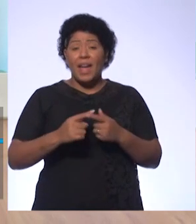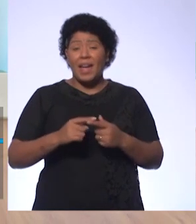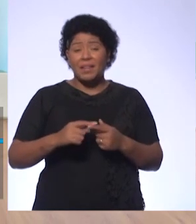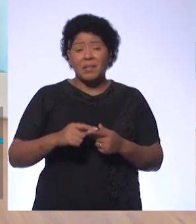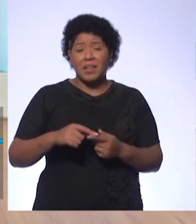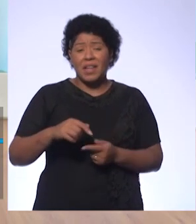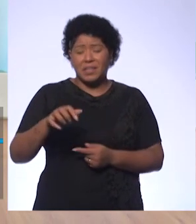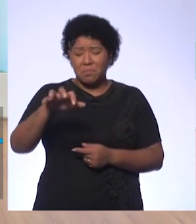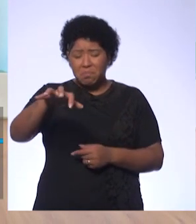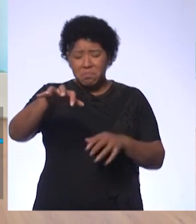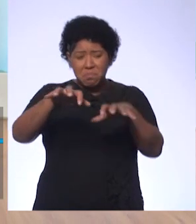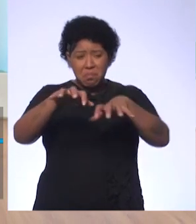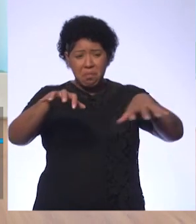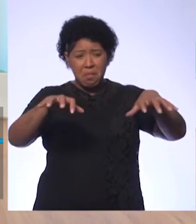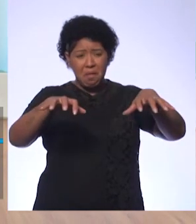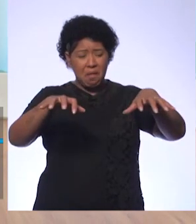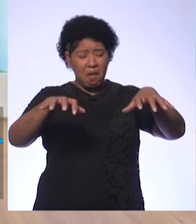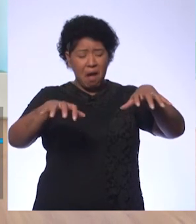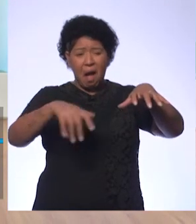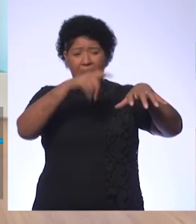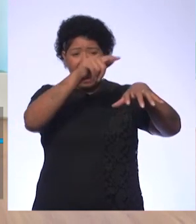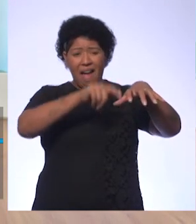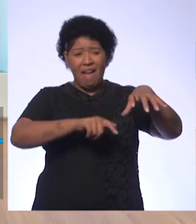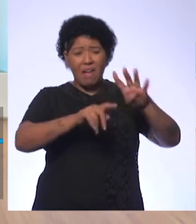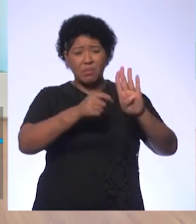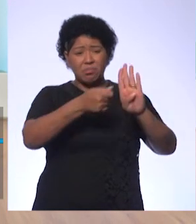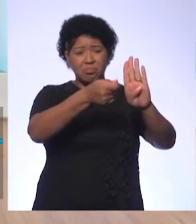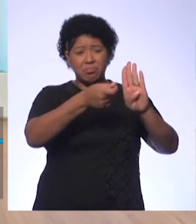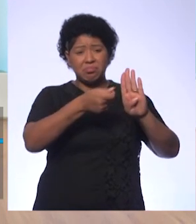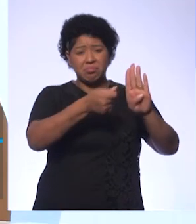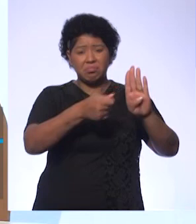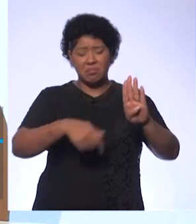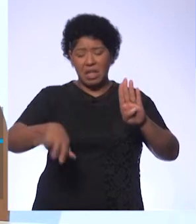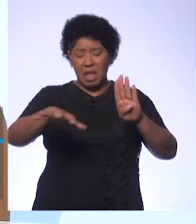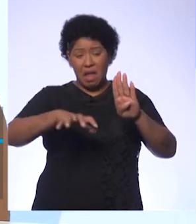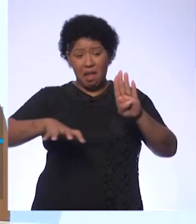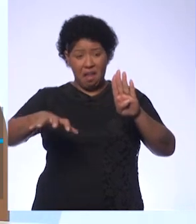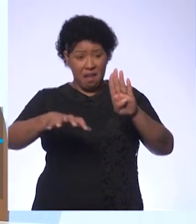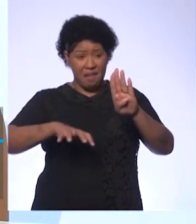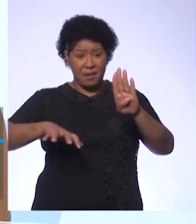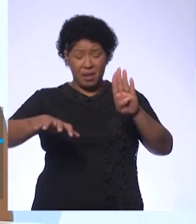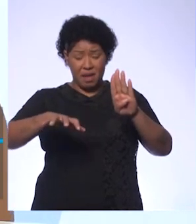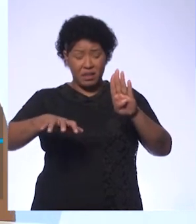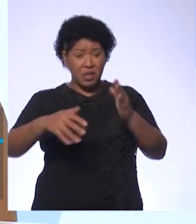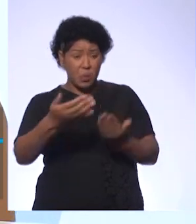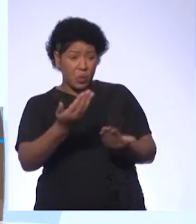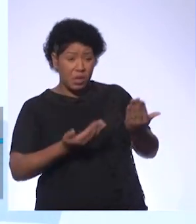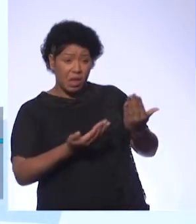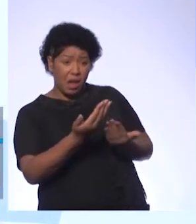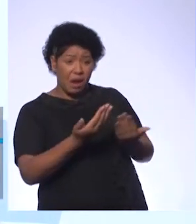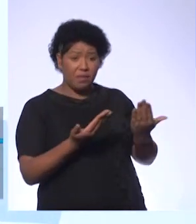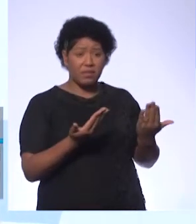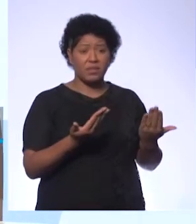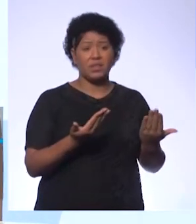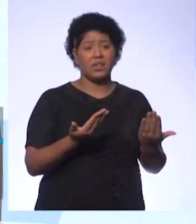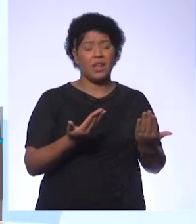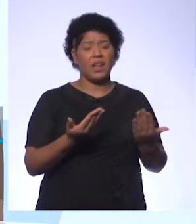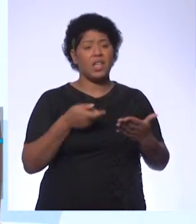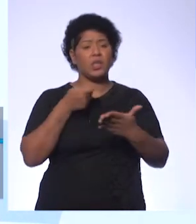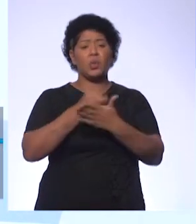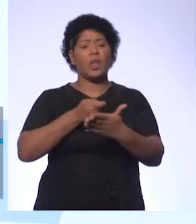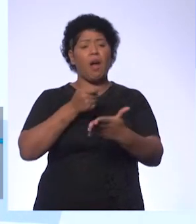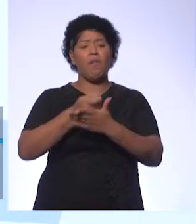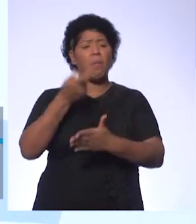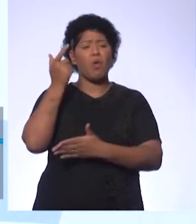de produção, do conhecimento, né, em relação ao processo de produção, e também ao reconhecimento desse